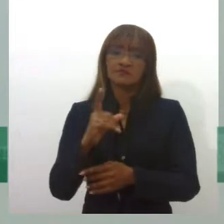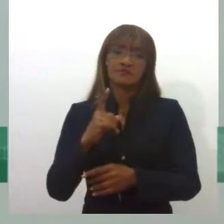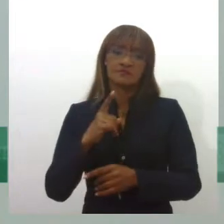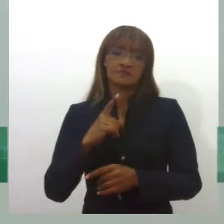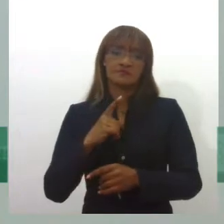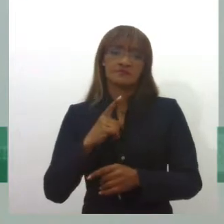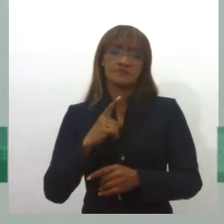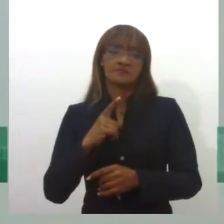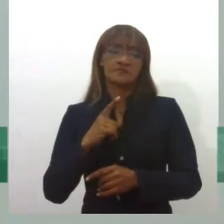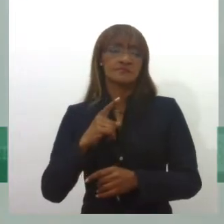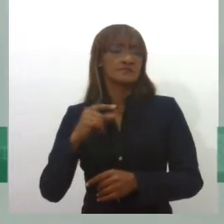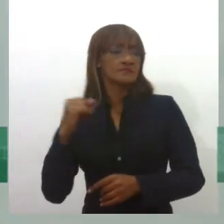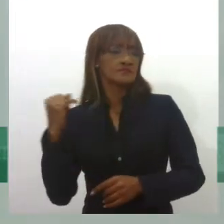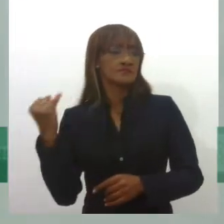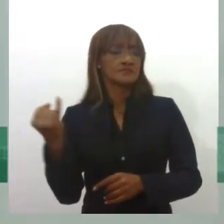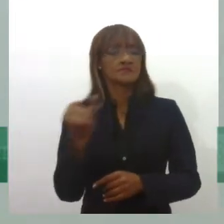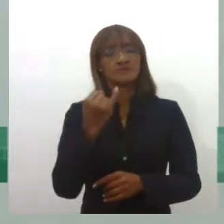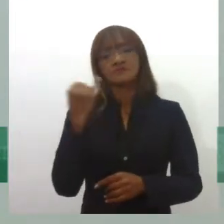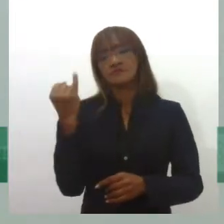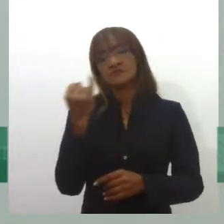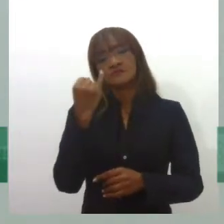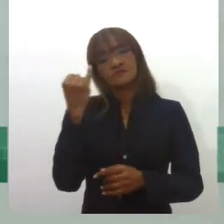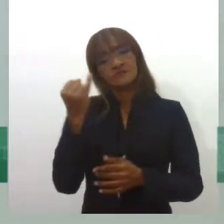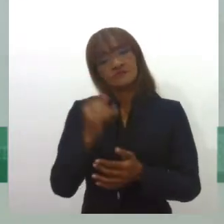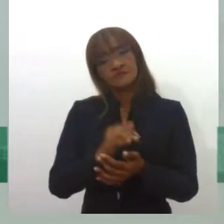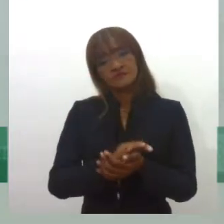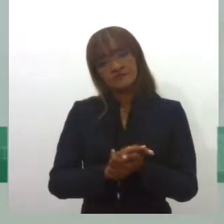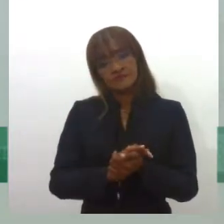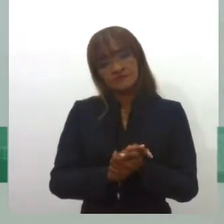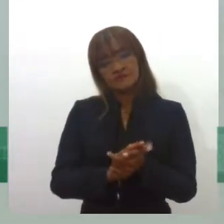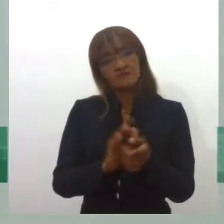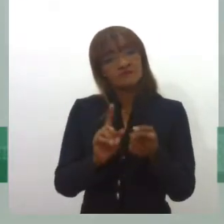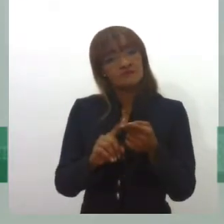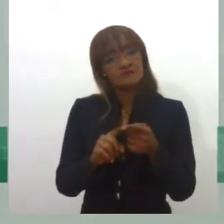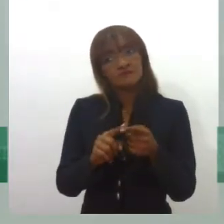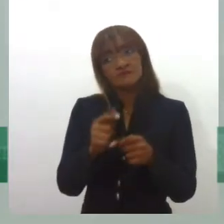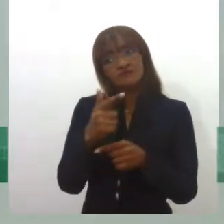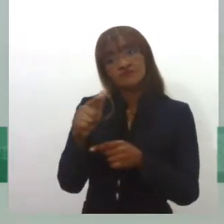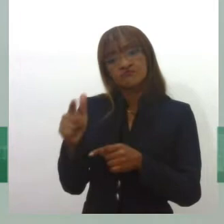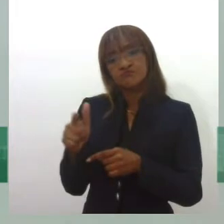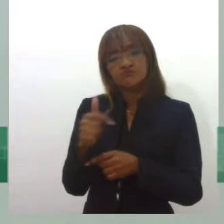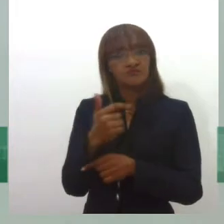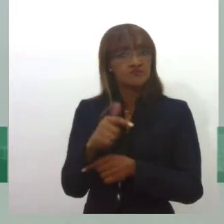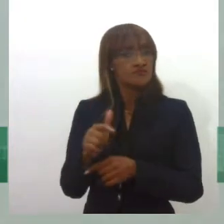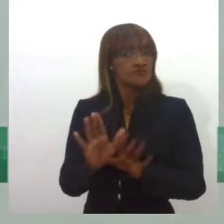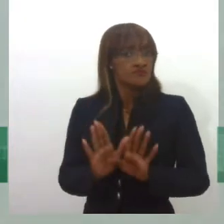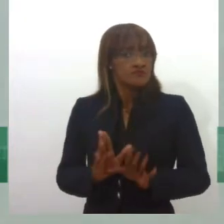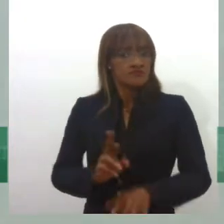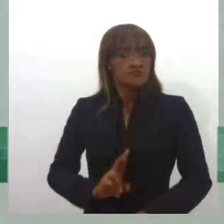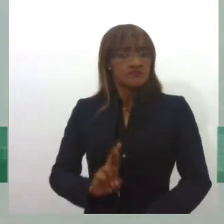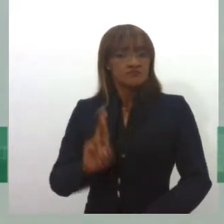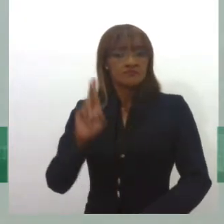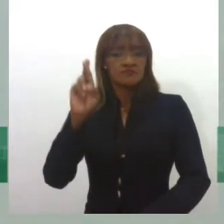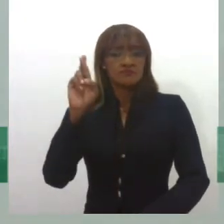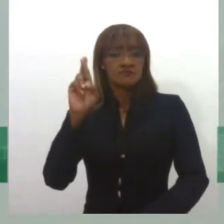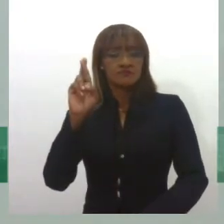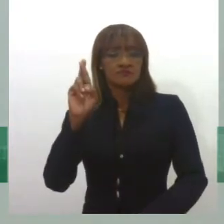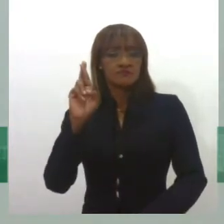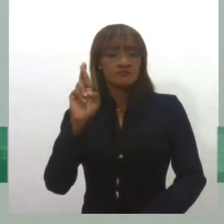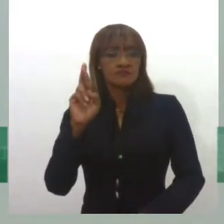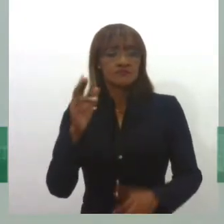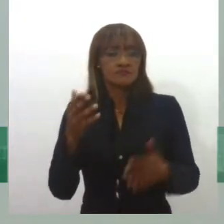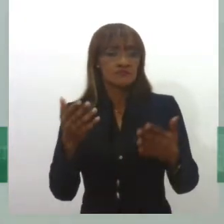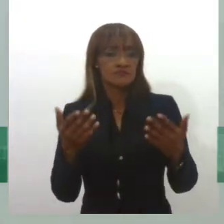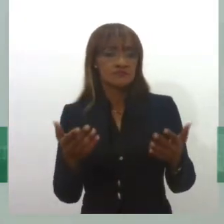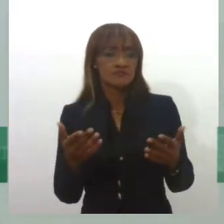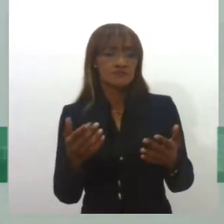comum, inclusive, entre religiões e mesmo para quem não professa uma religião. uma pessoa que não professa vai dizer,